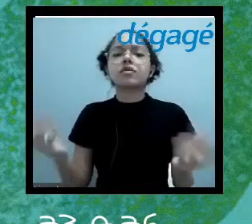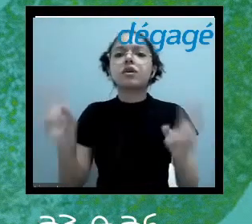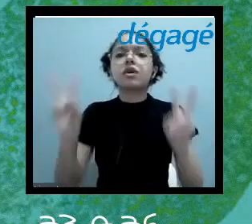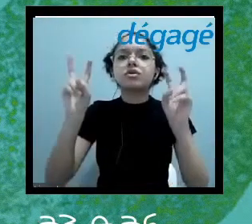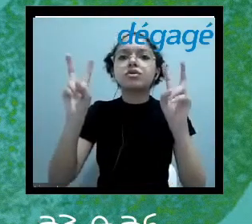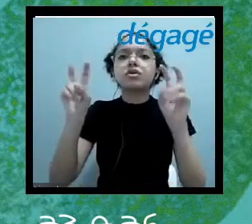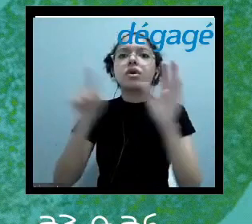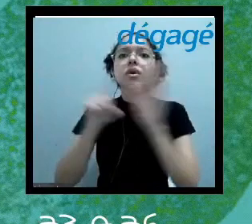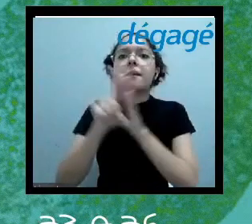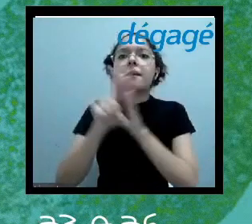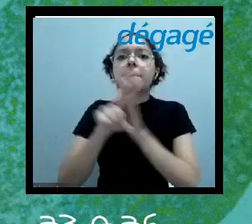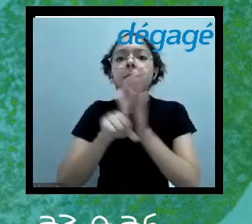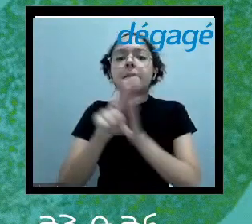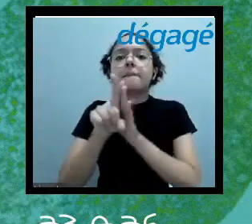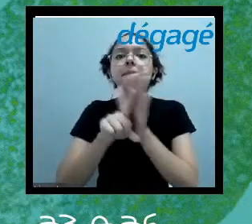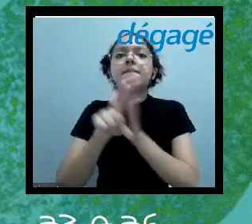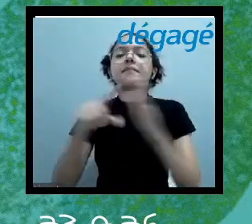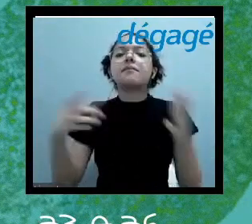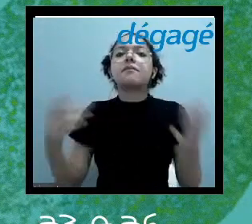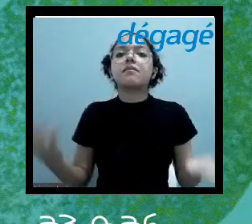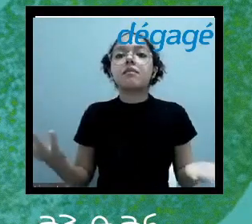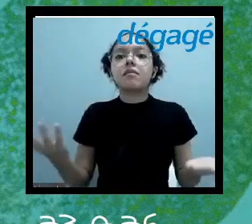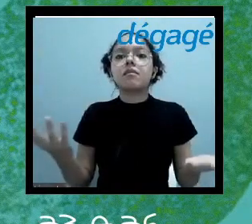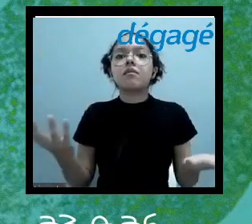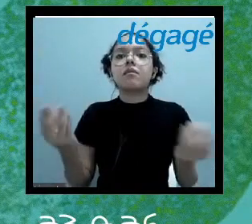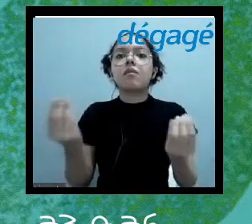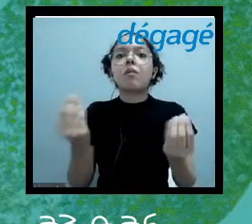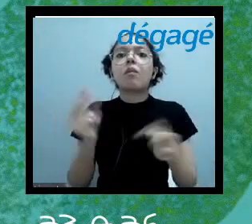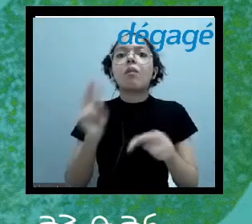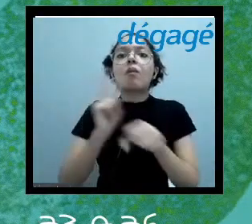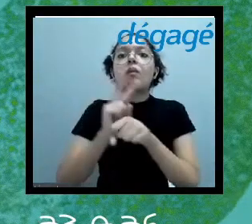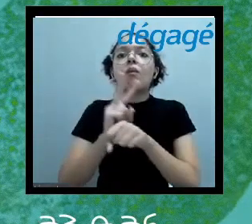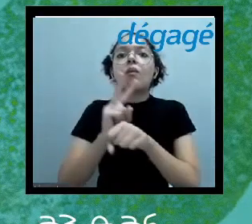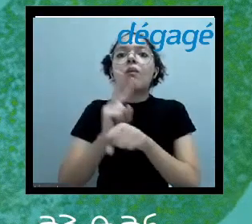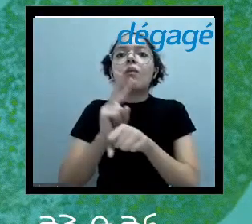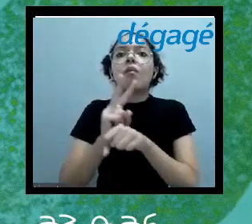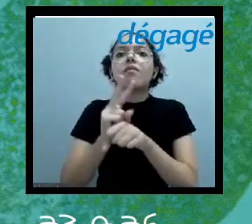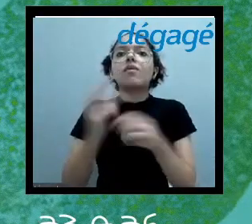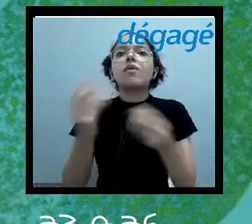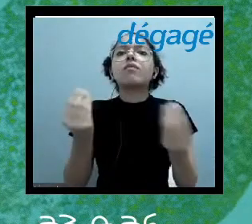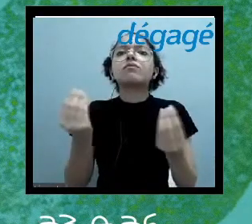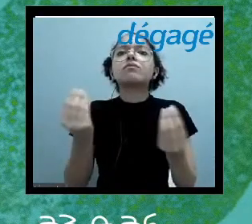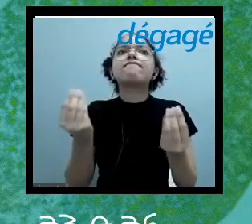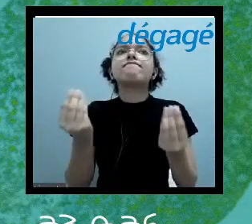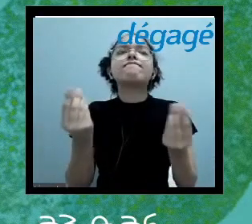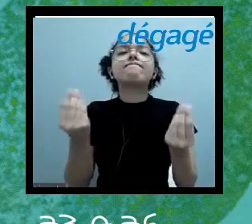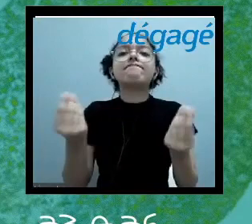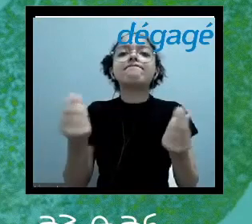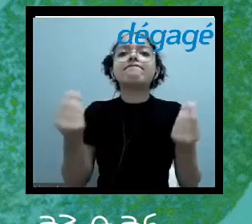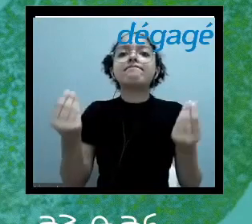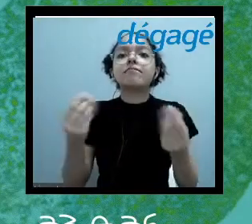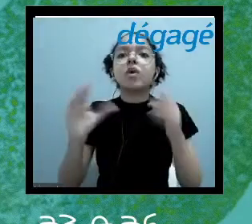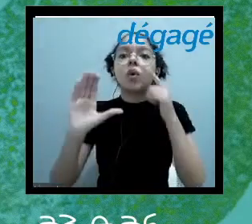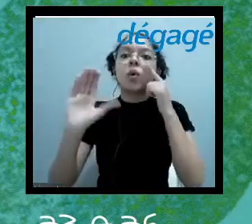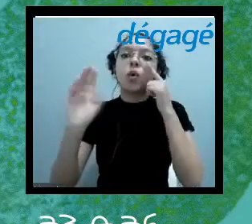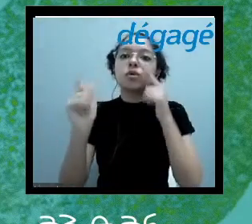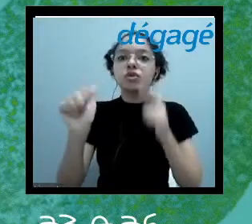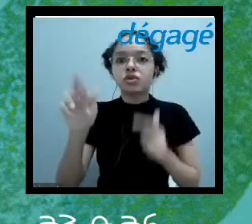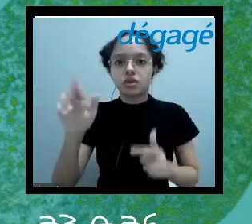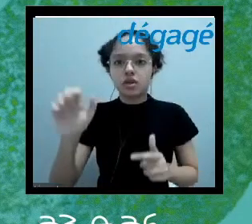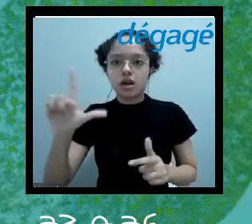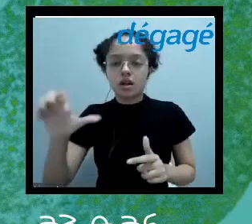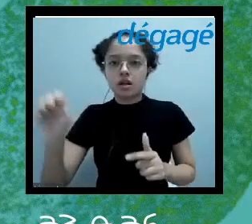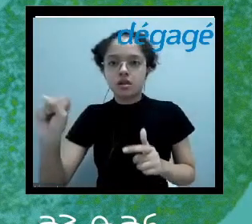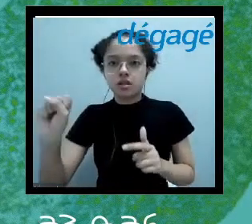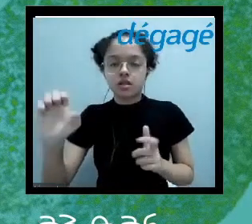a resposta era como se fosse, inclusive a própria Temple Grandin, acho que foi o Charles que falou, a própria Temple Grandin falou que achava que